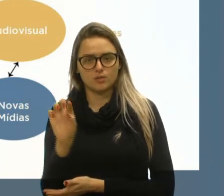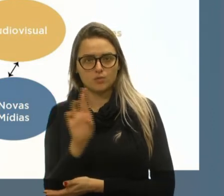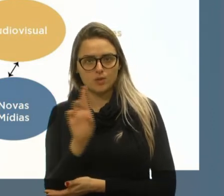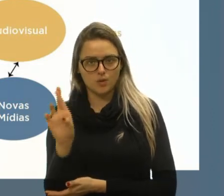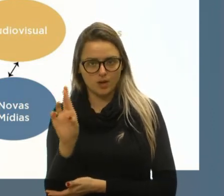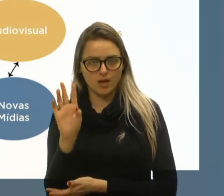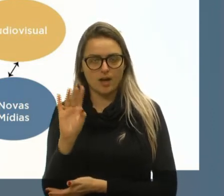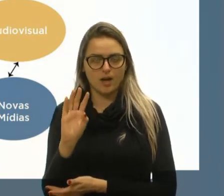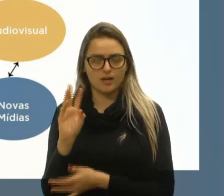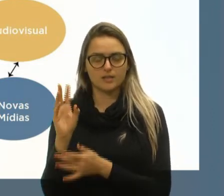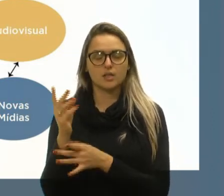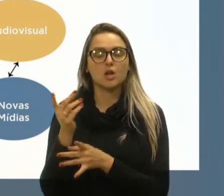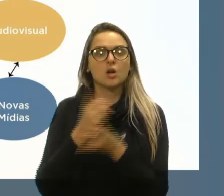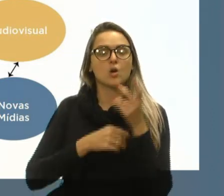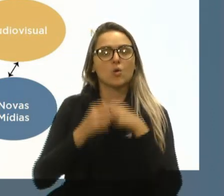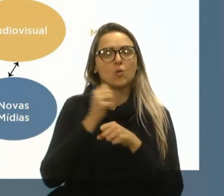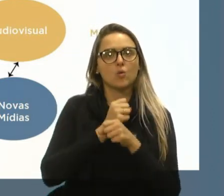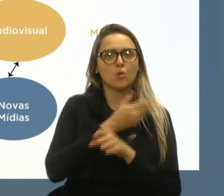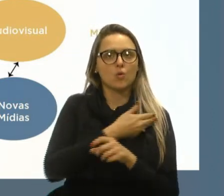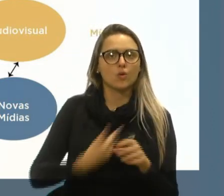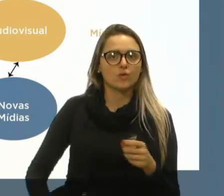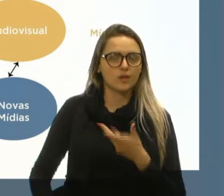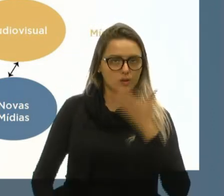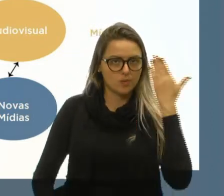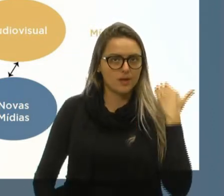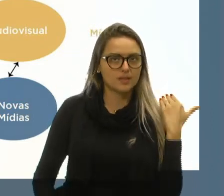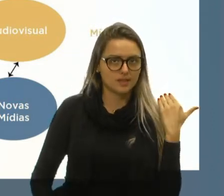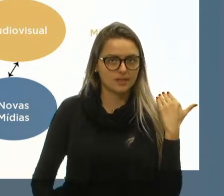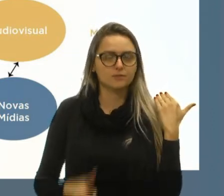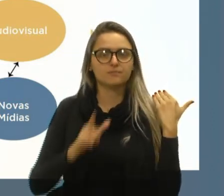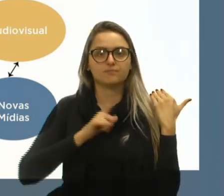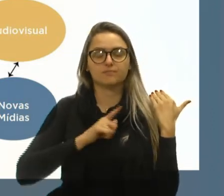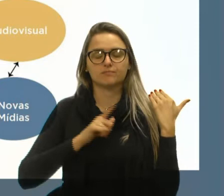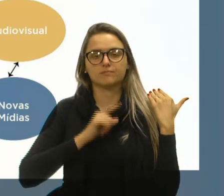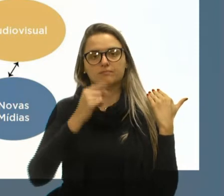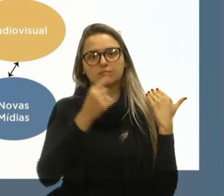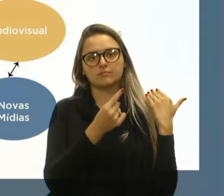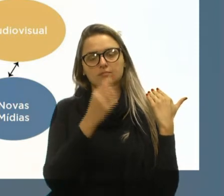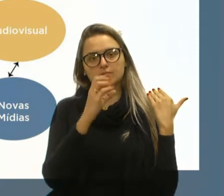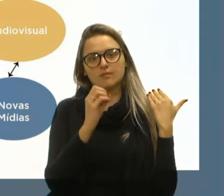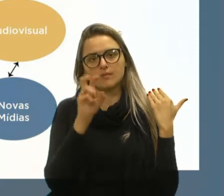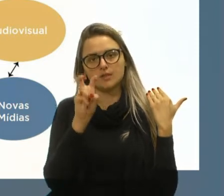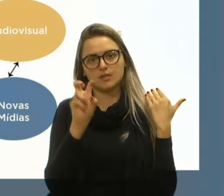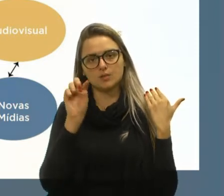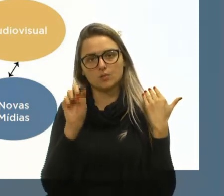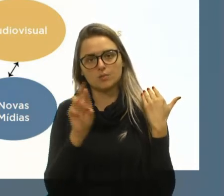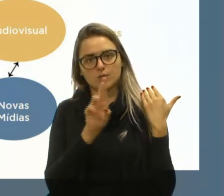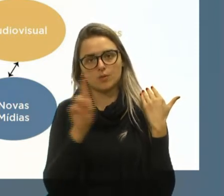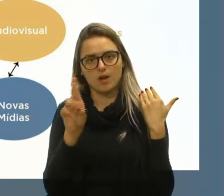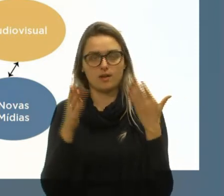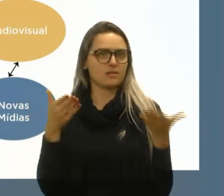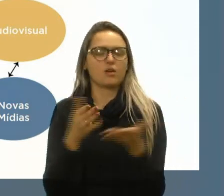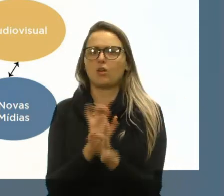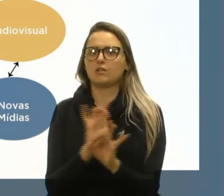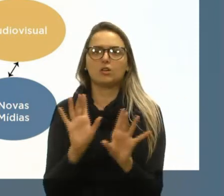no último ano da administração passada, foi colocado R$105 mil agora.